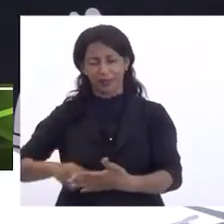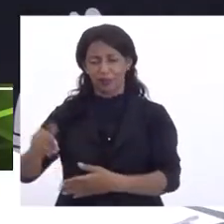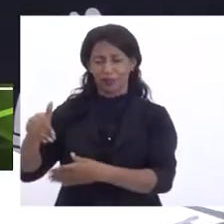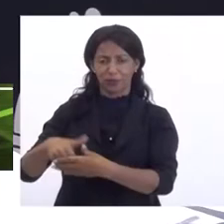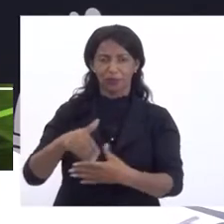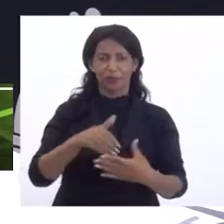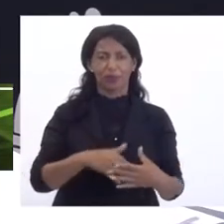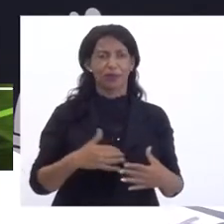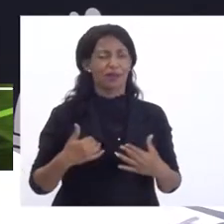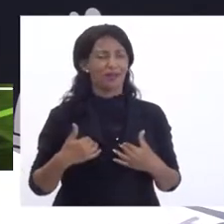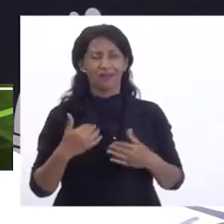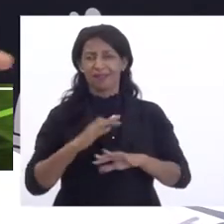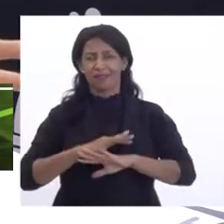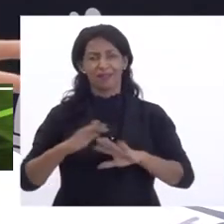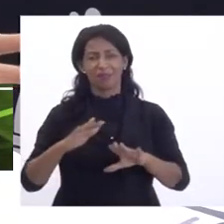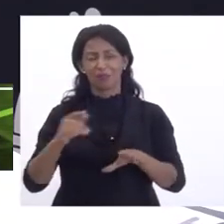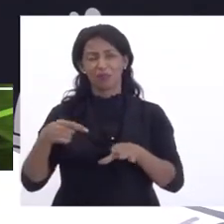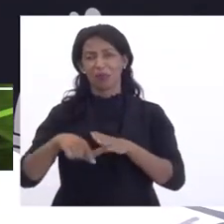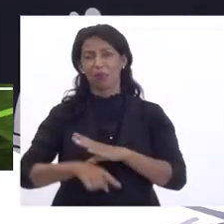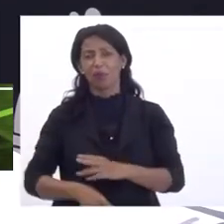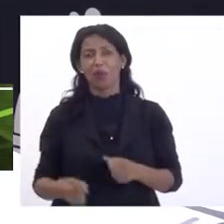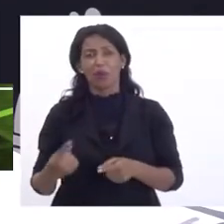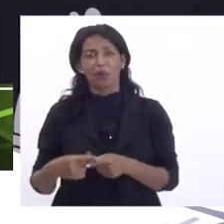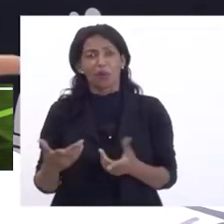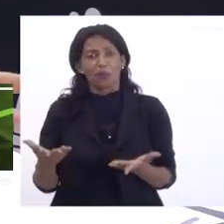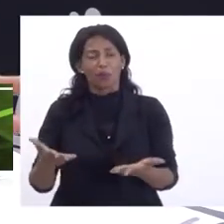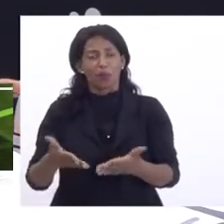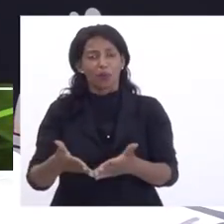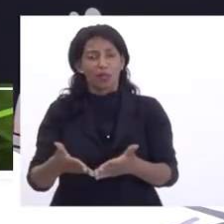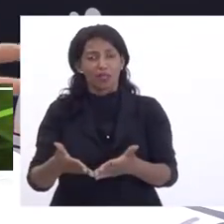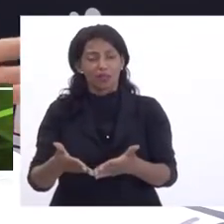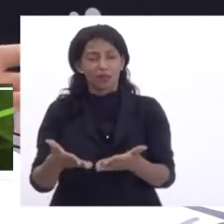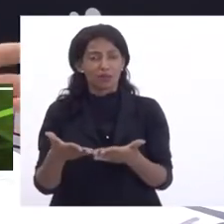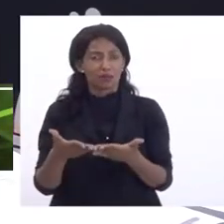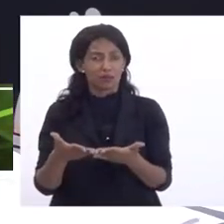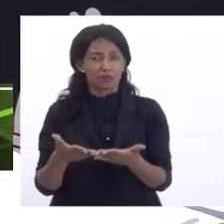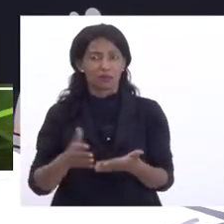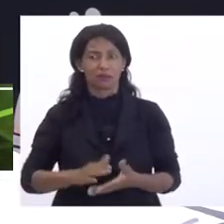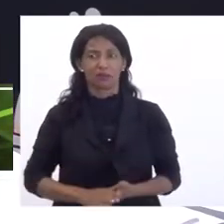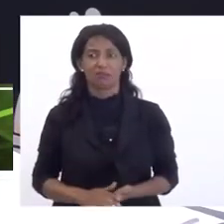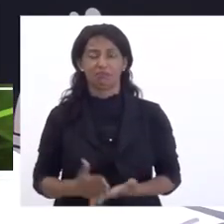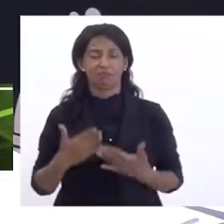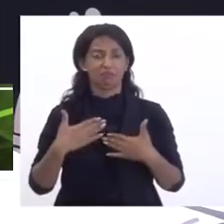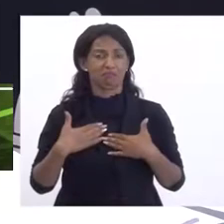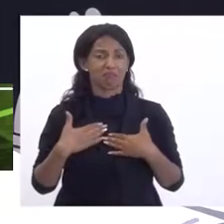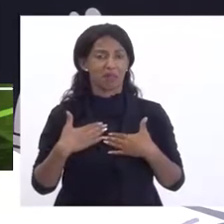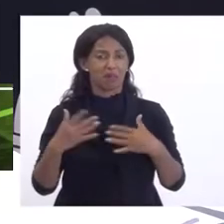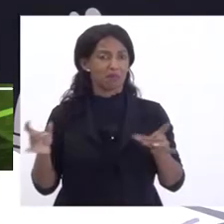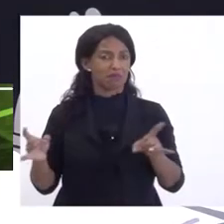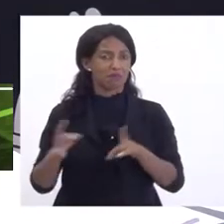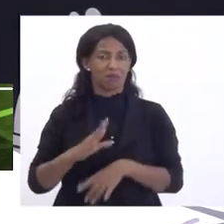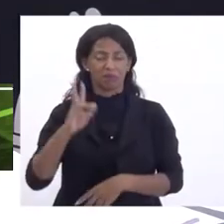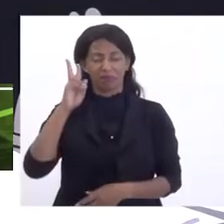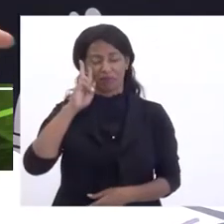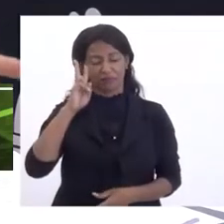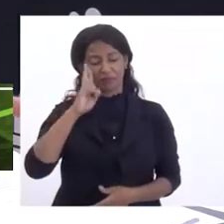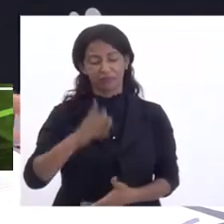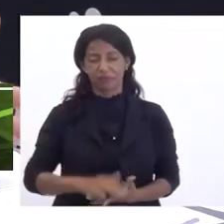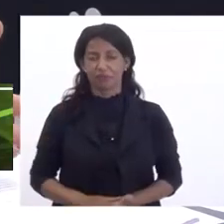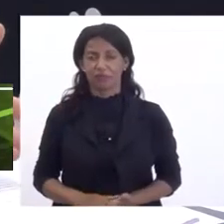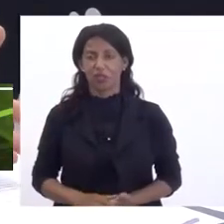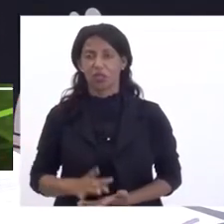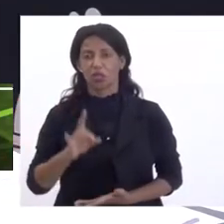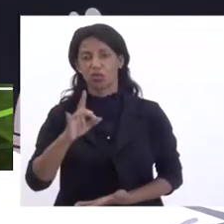né? Eu não vou aprofundar, porque essa questão preliminar, para mim, já liquida a história. Então, eu queria